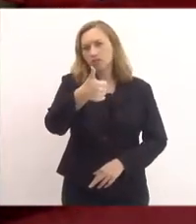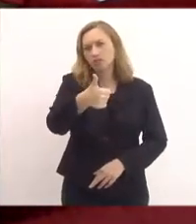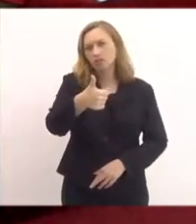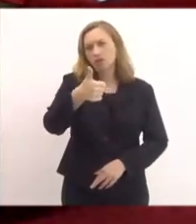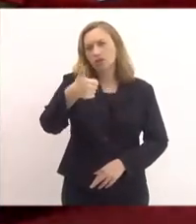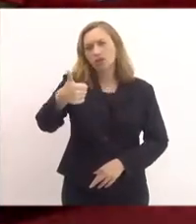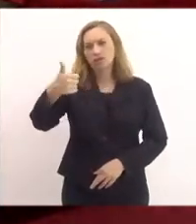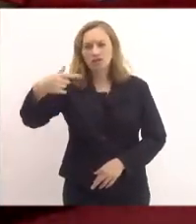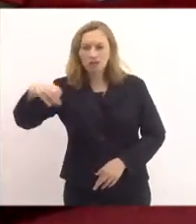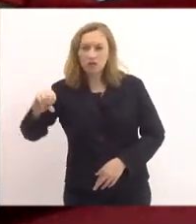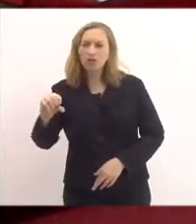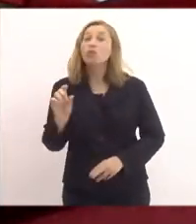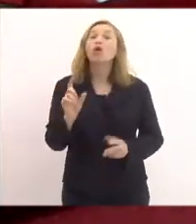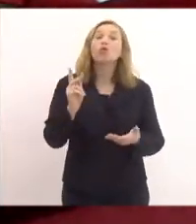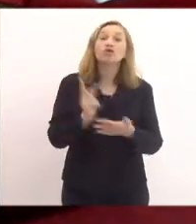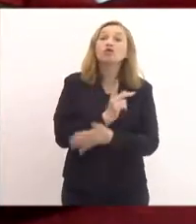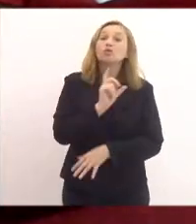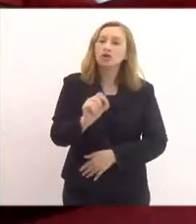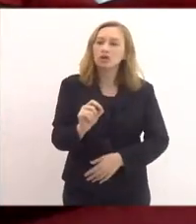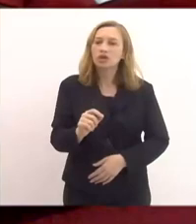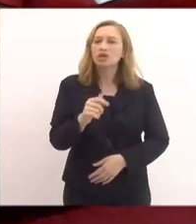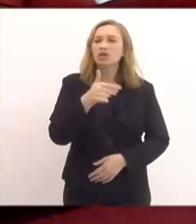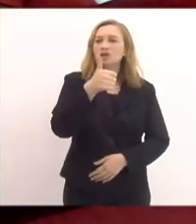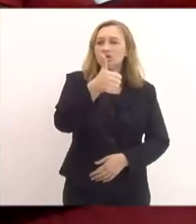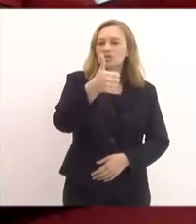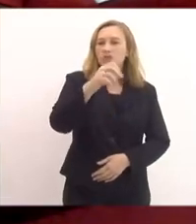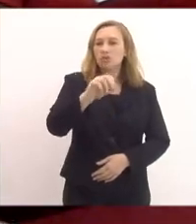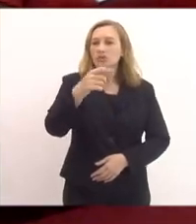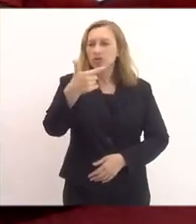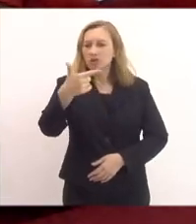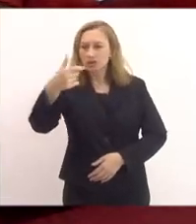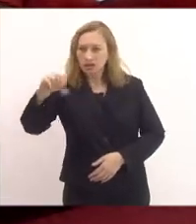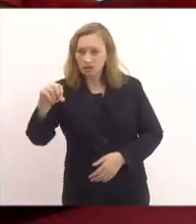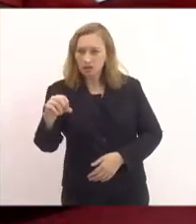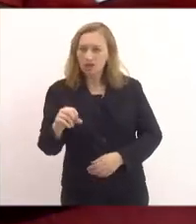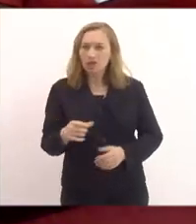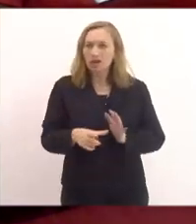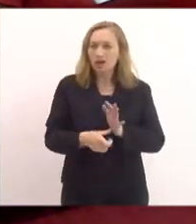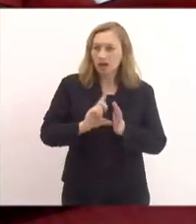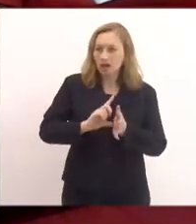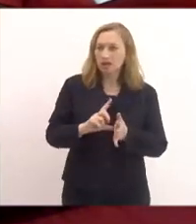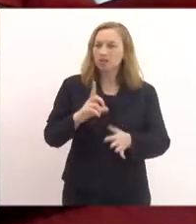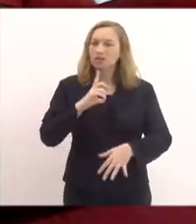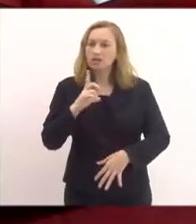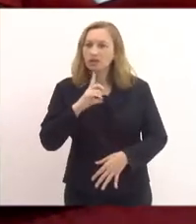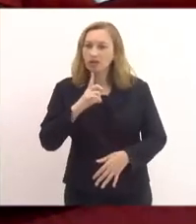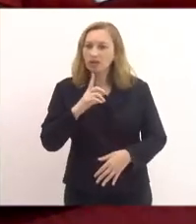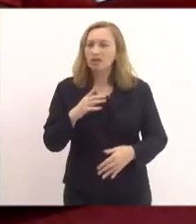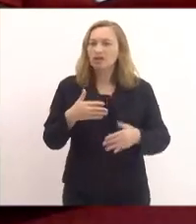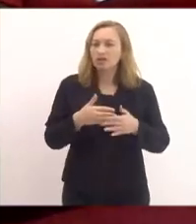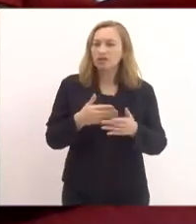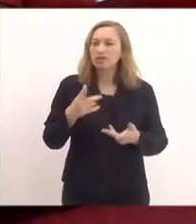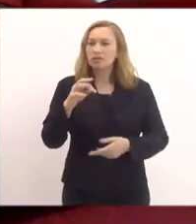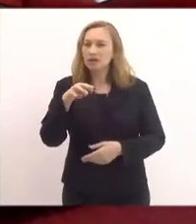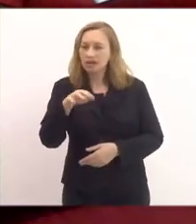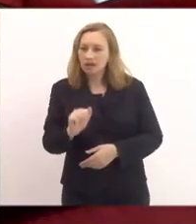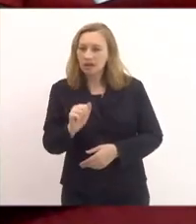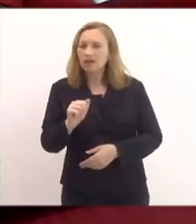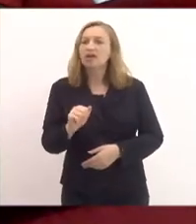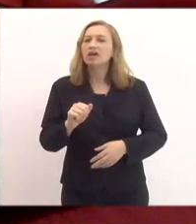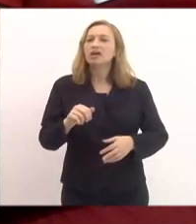O que aconteceu, deputado? Em 2019, antes de 2019, quando teve a intervenção militar no Rio de Janeiro, teve uma reunião com o Coronel Braga